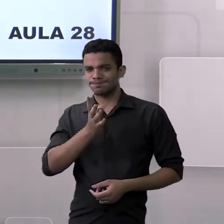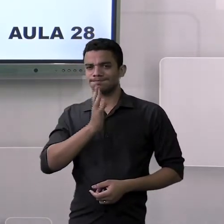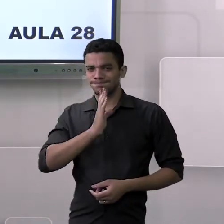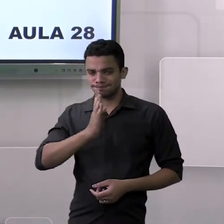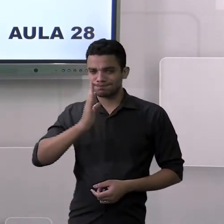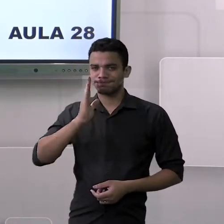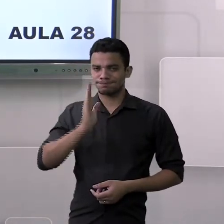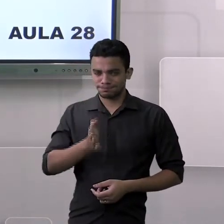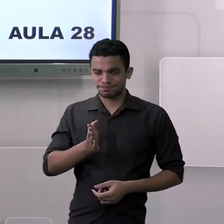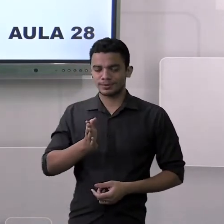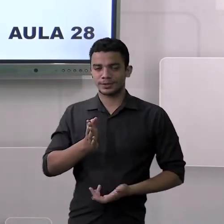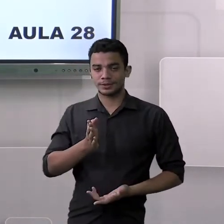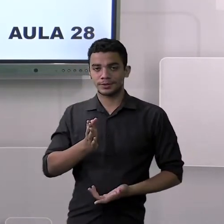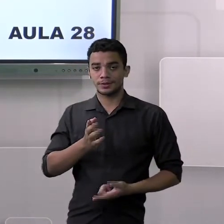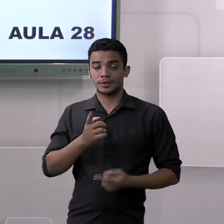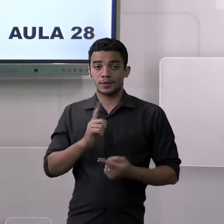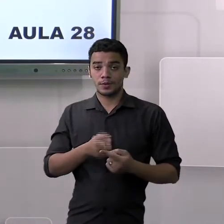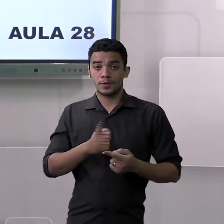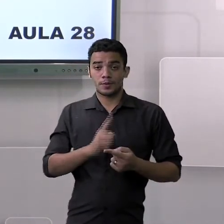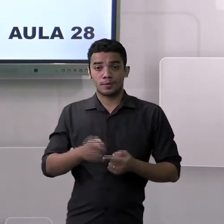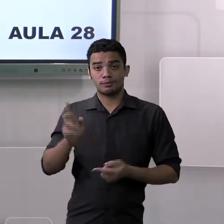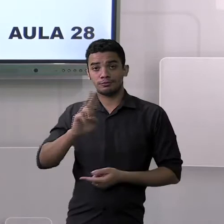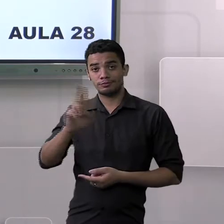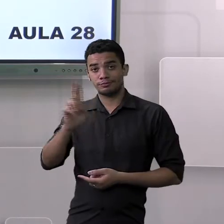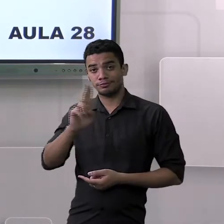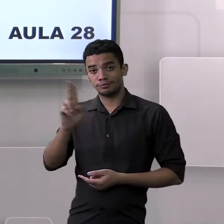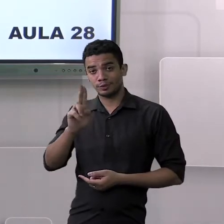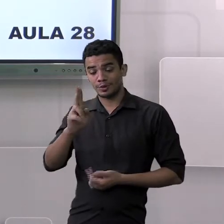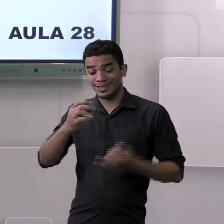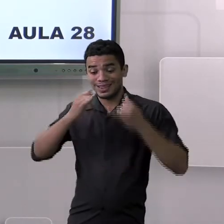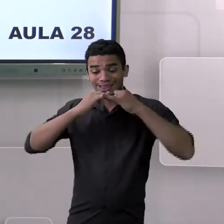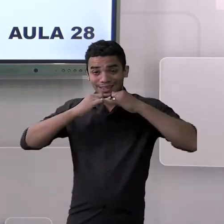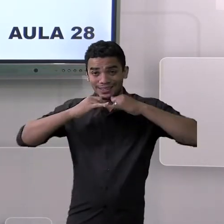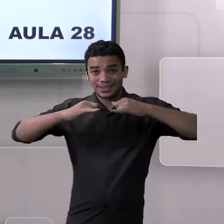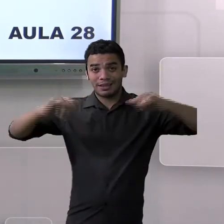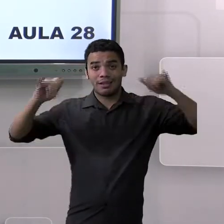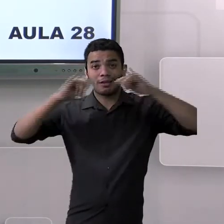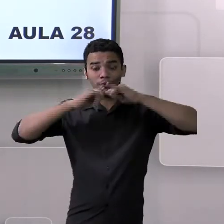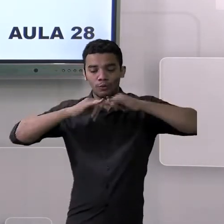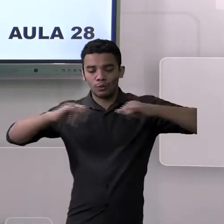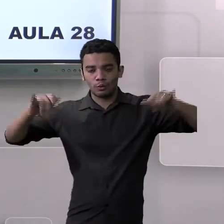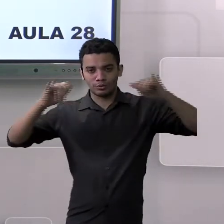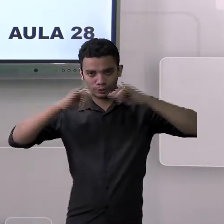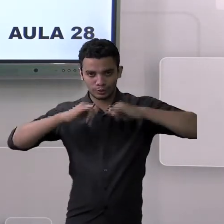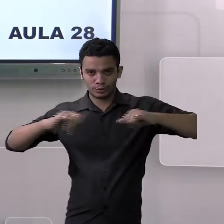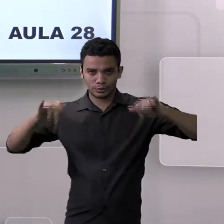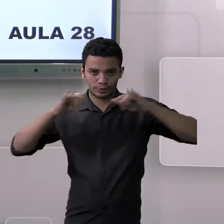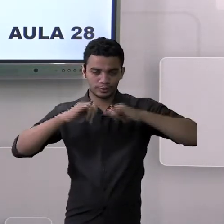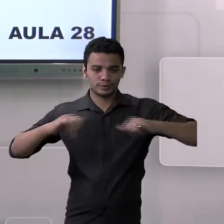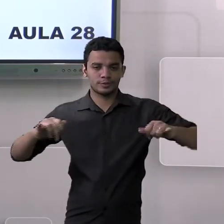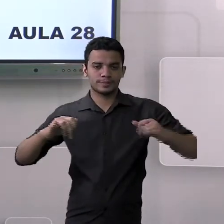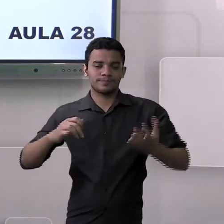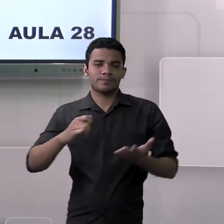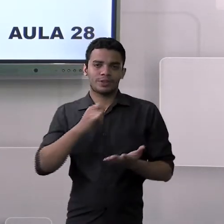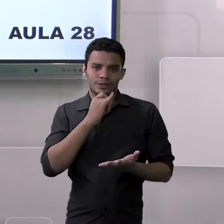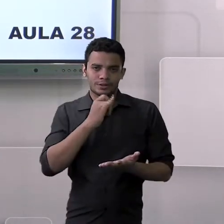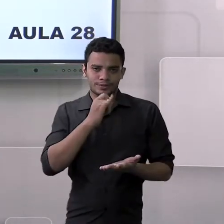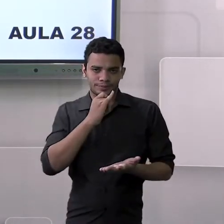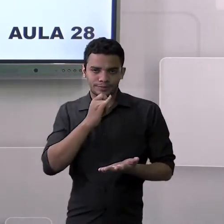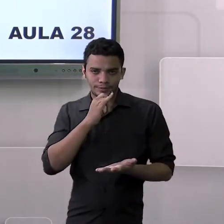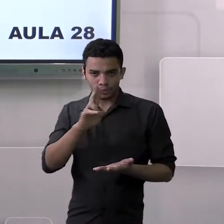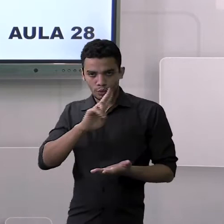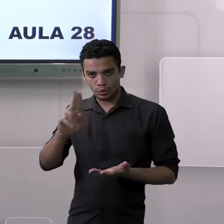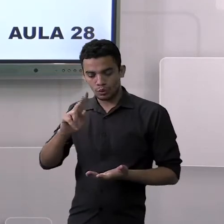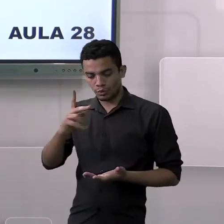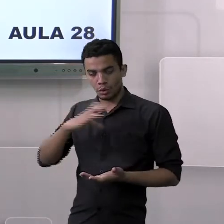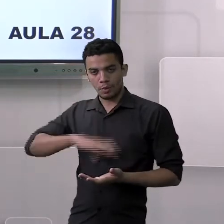e muito. Que gênero é esse? O anúncio publicitário. Isso mesmo, é um nome diferente,